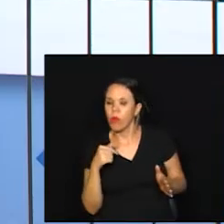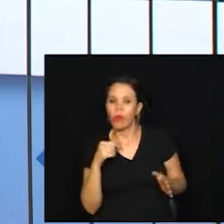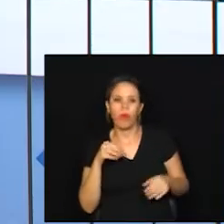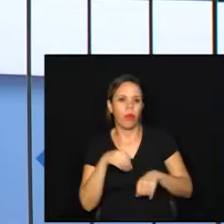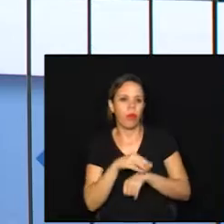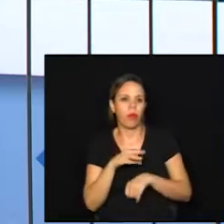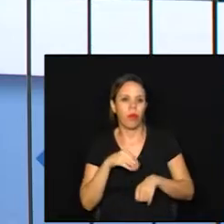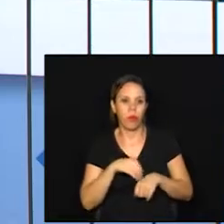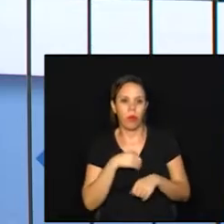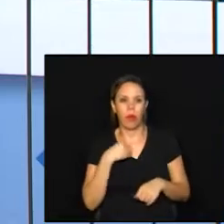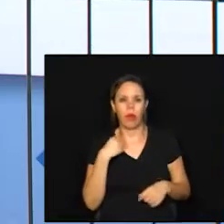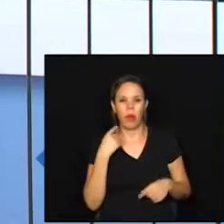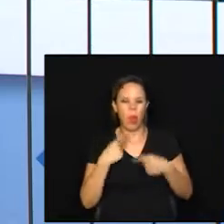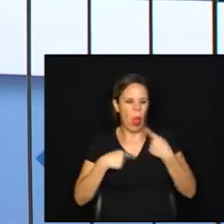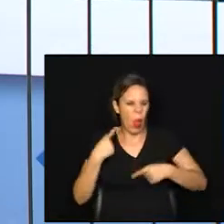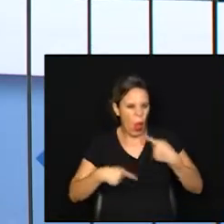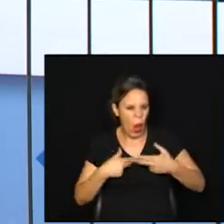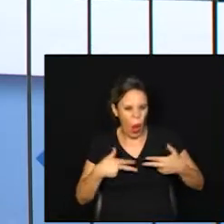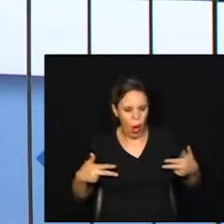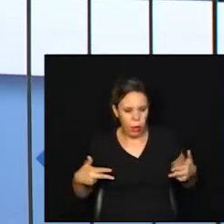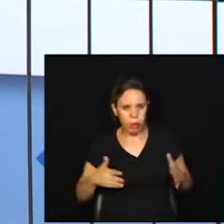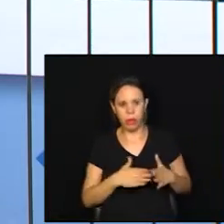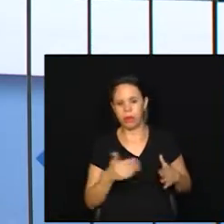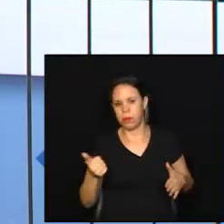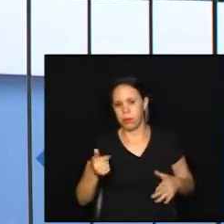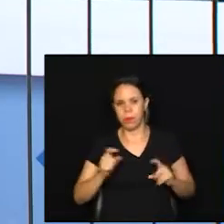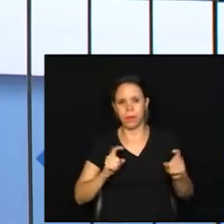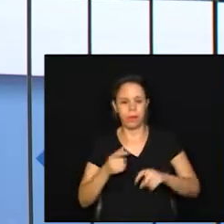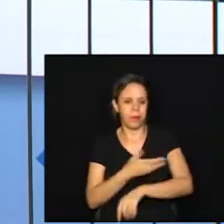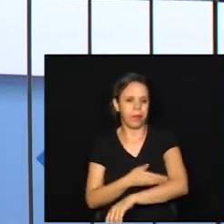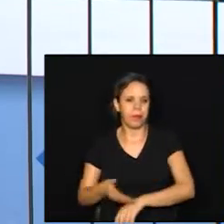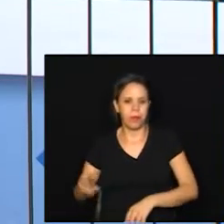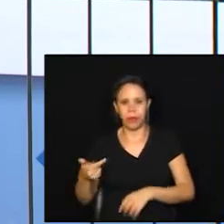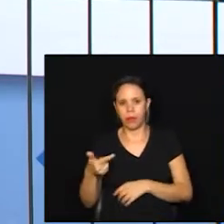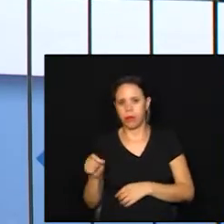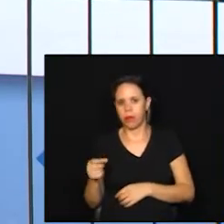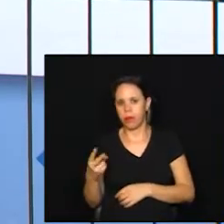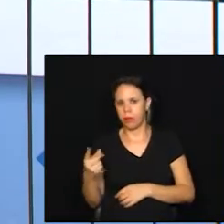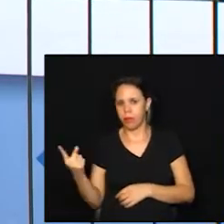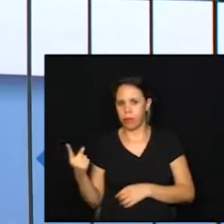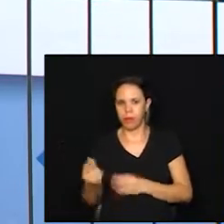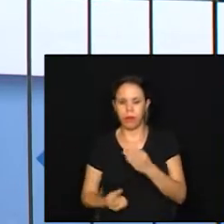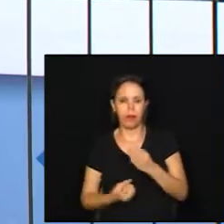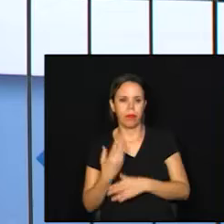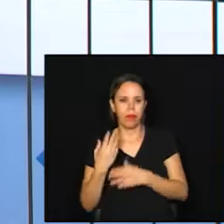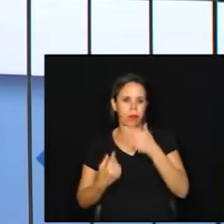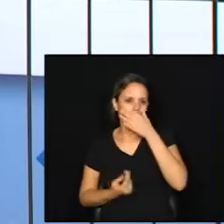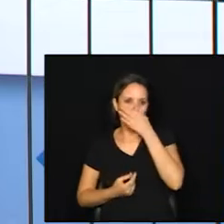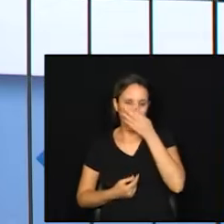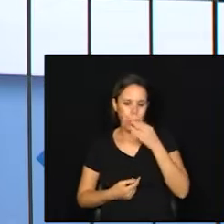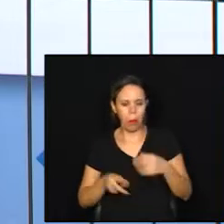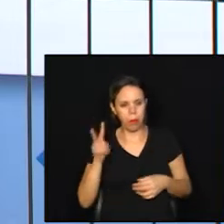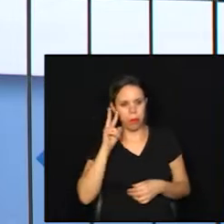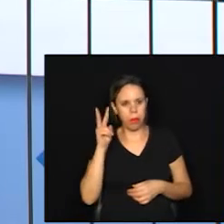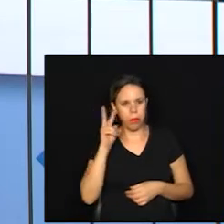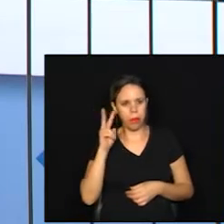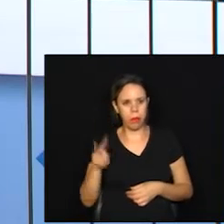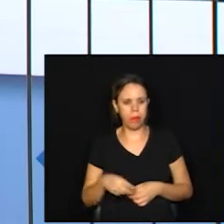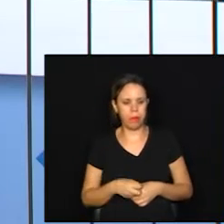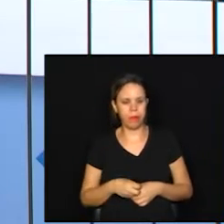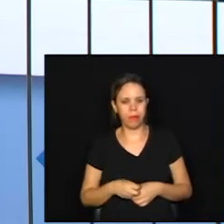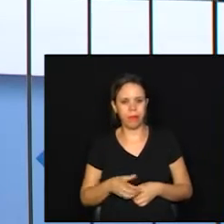trouxe muita discussão durante a primeira reunião ordinária de 2021, que aconteceu nesta segunda-feira de